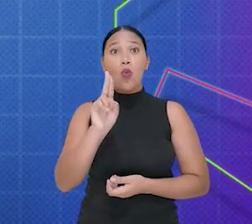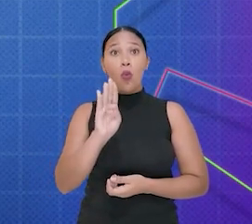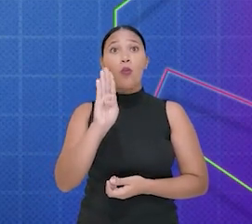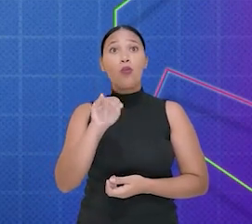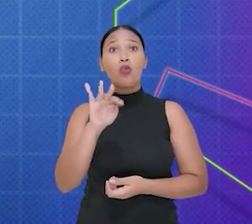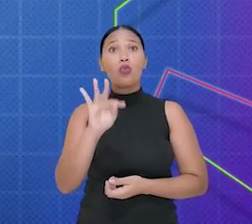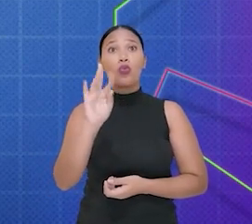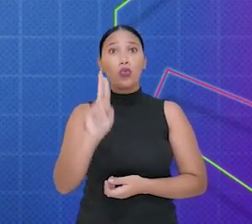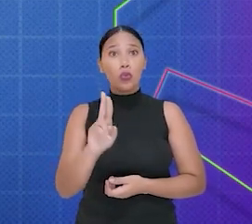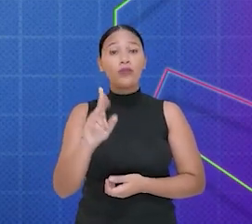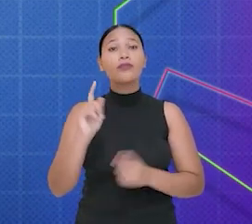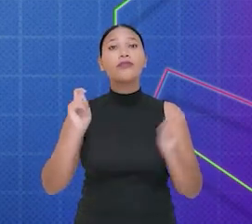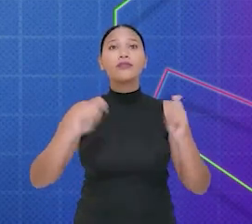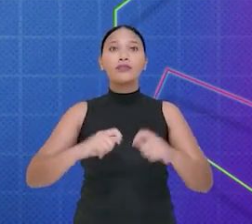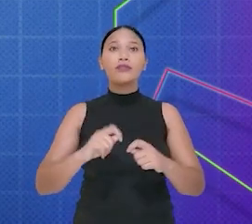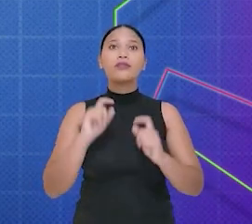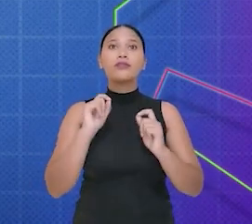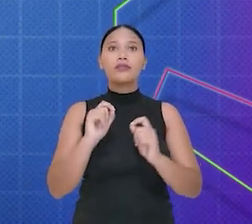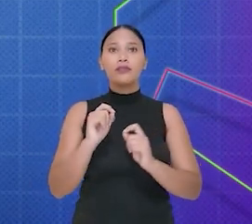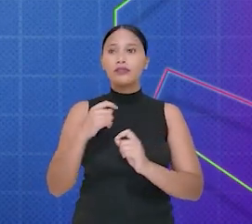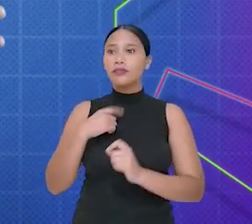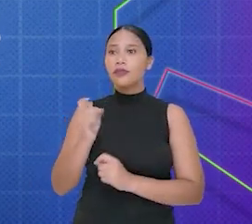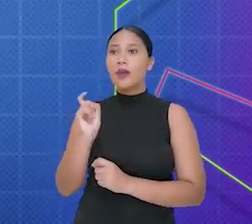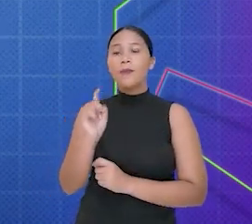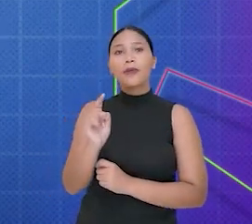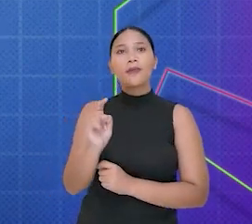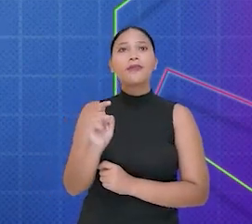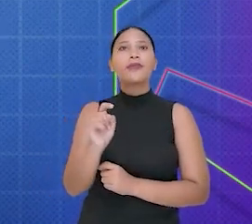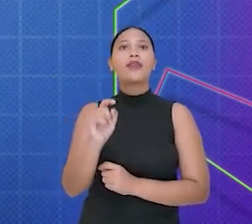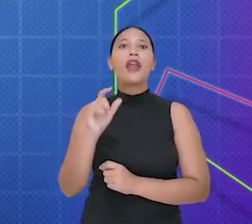Ubuntu, por exemplo, você pode usar o comando sudo